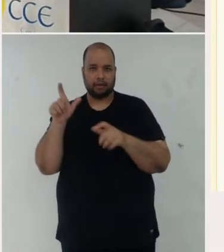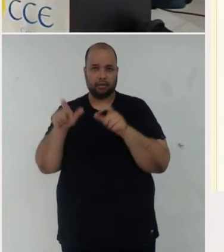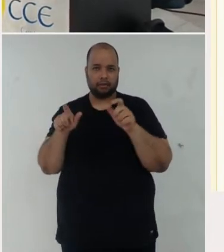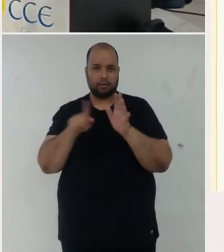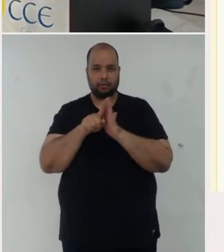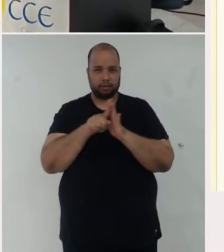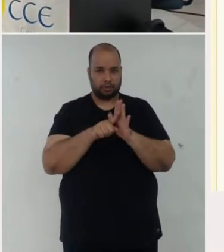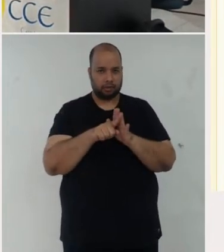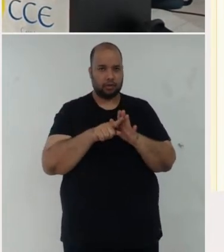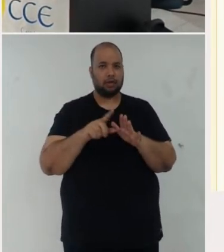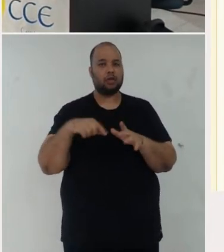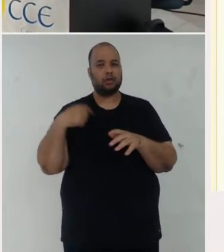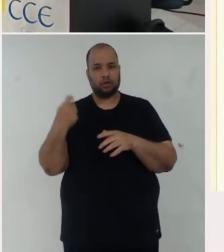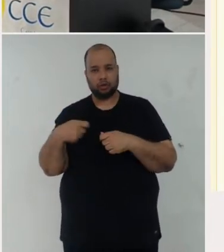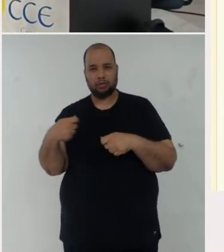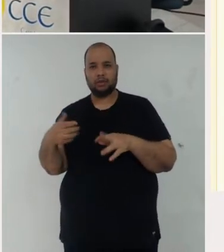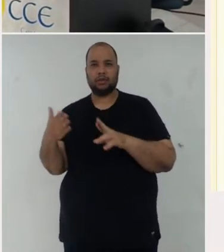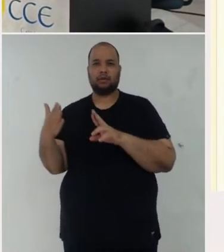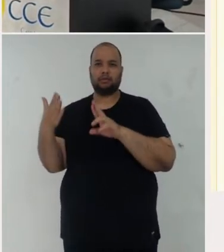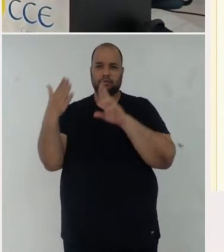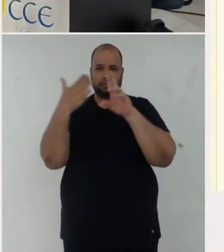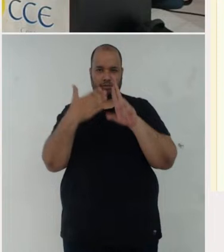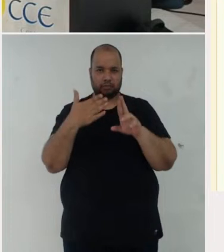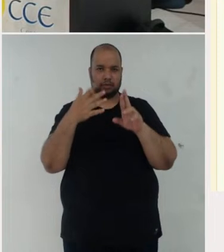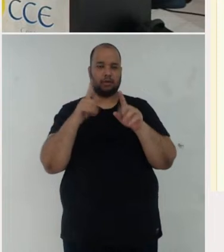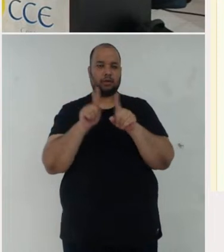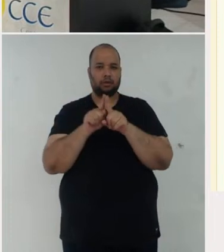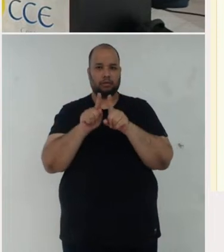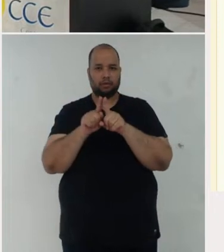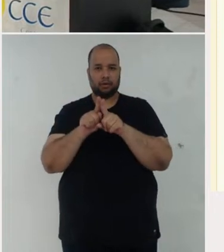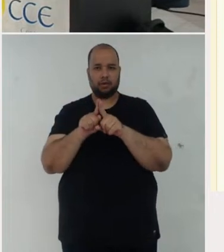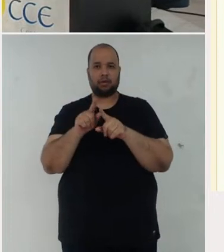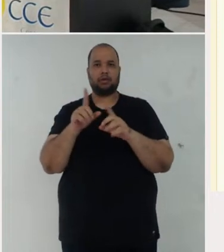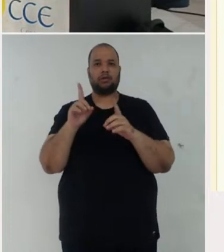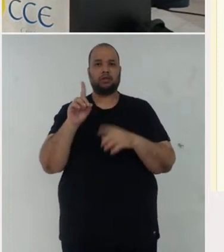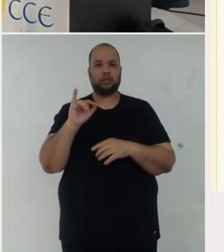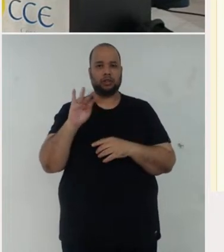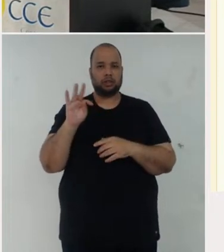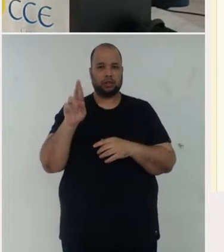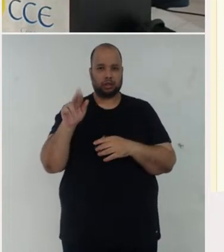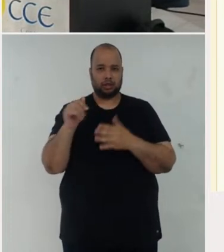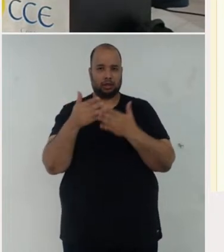aumentar muito mais a representatividade, né, do DITRA, mas